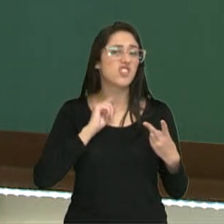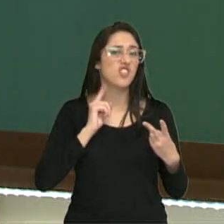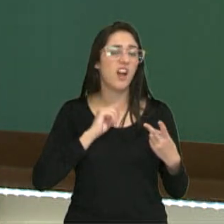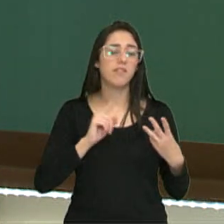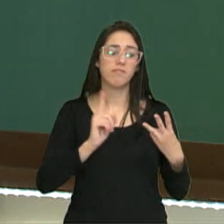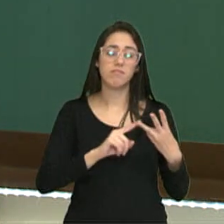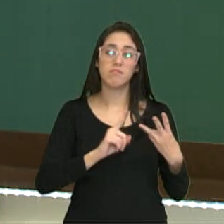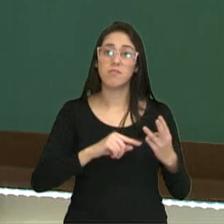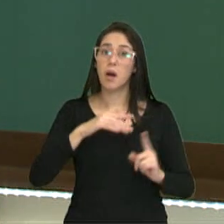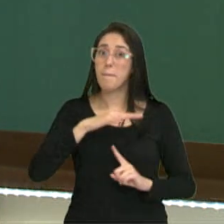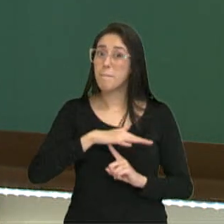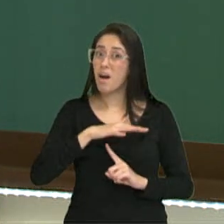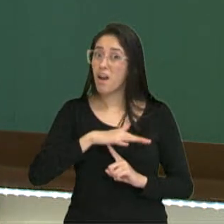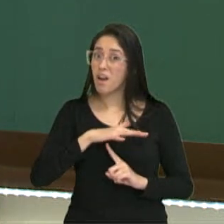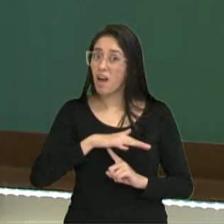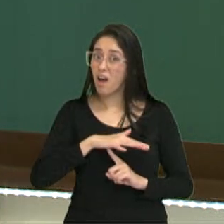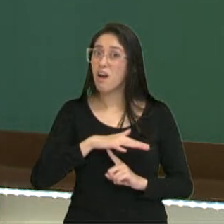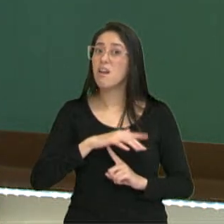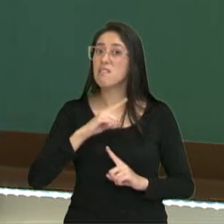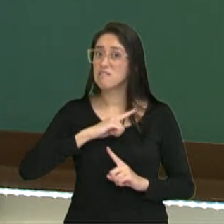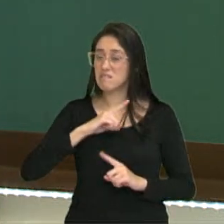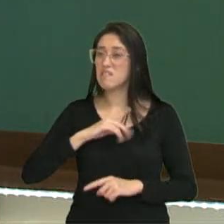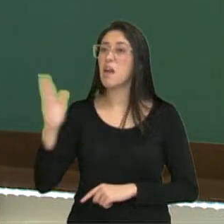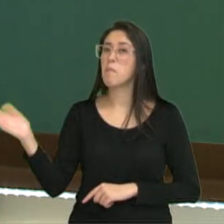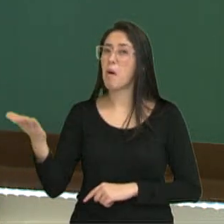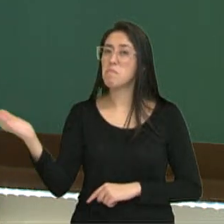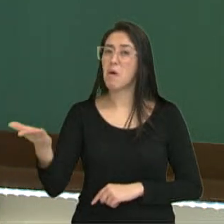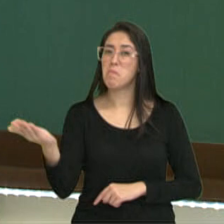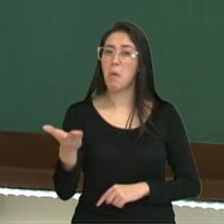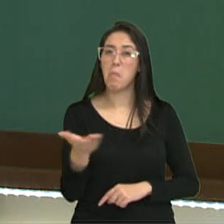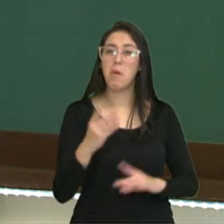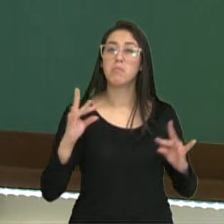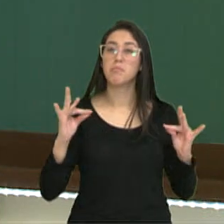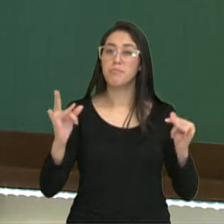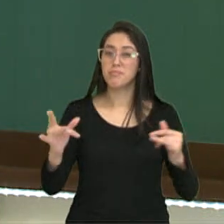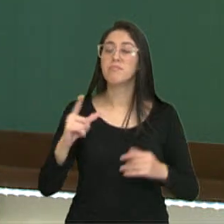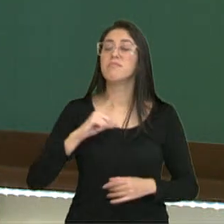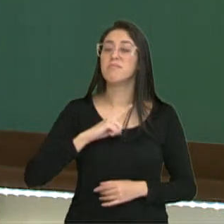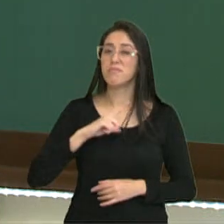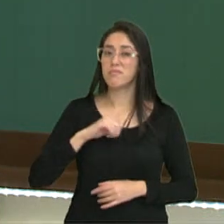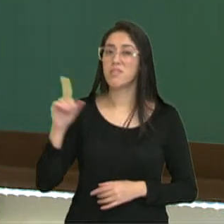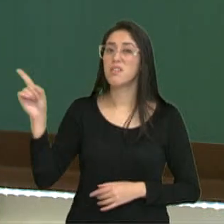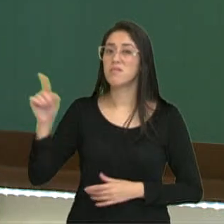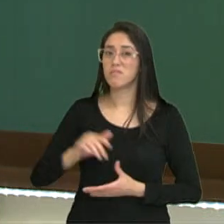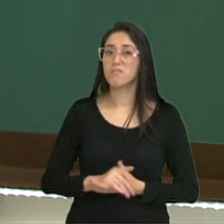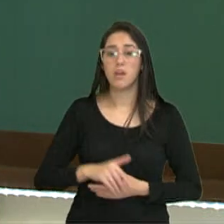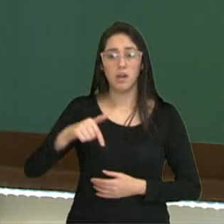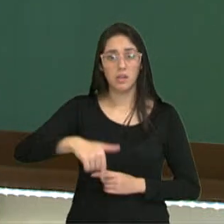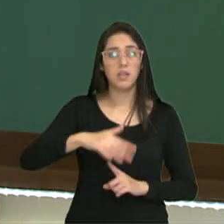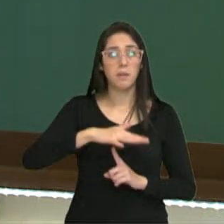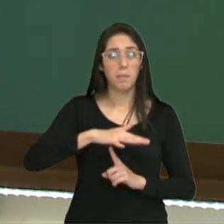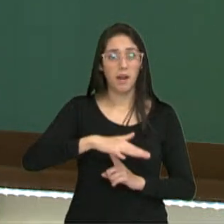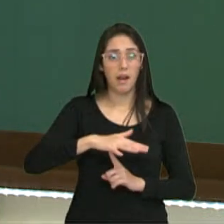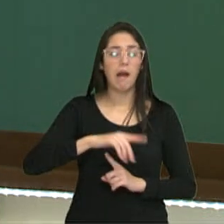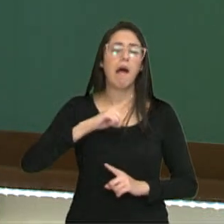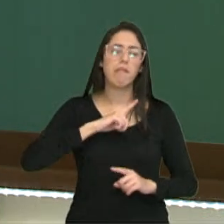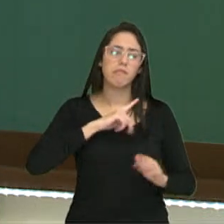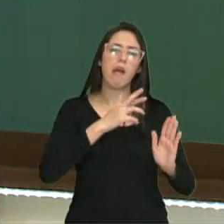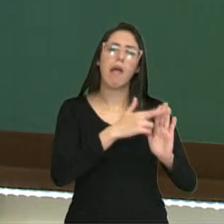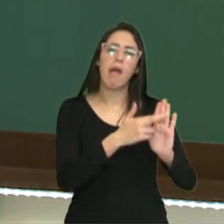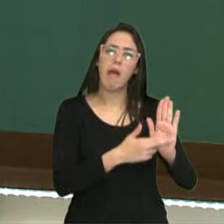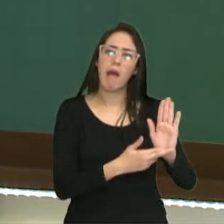o Paraná. Ou seja, tem muita área sendo devastada. Apesar de aqui no Paraná ter regras,